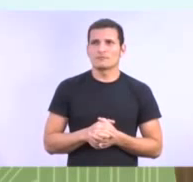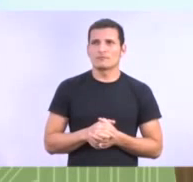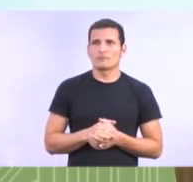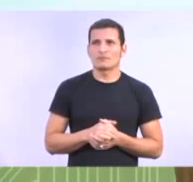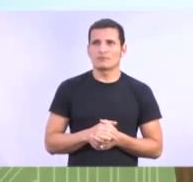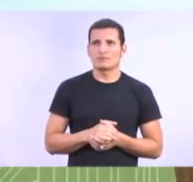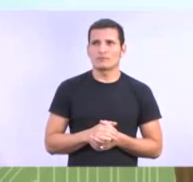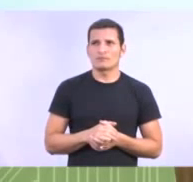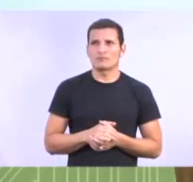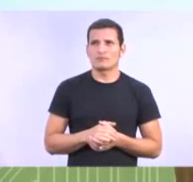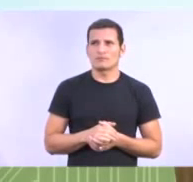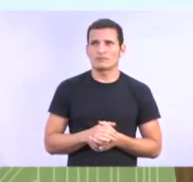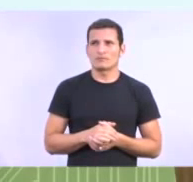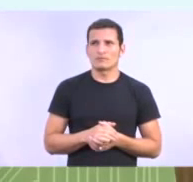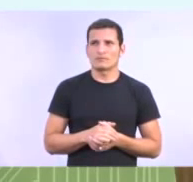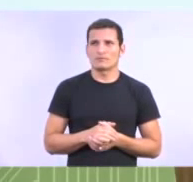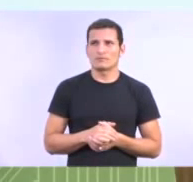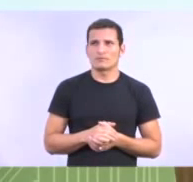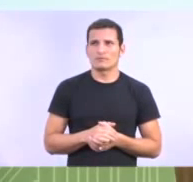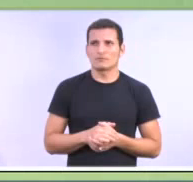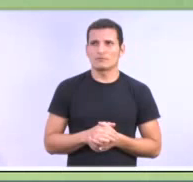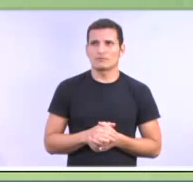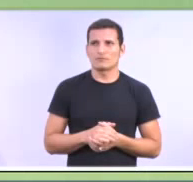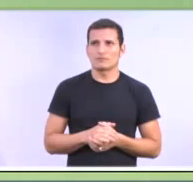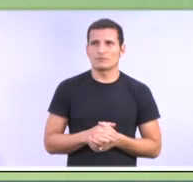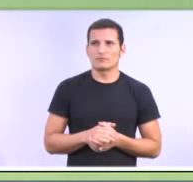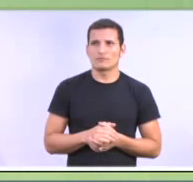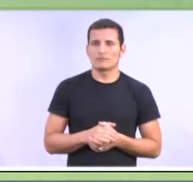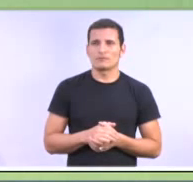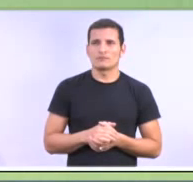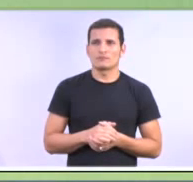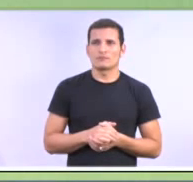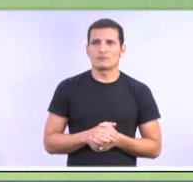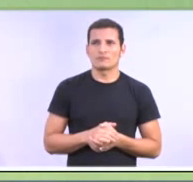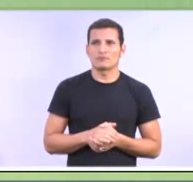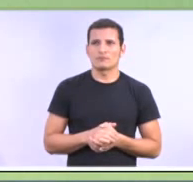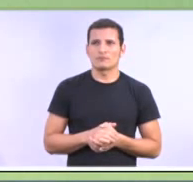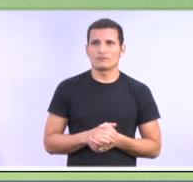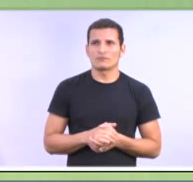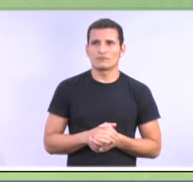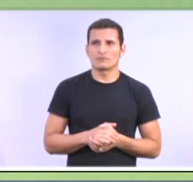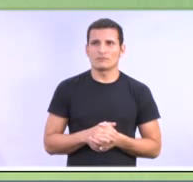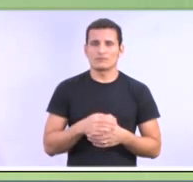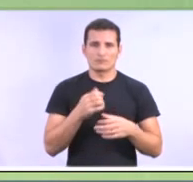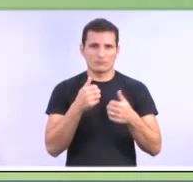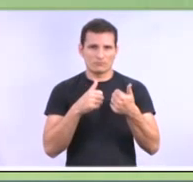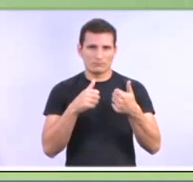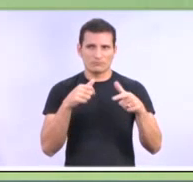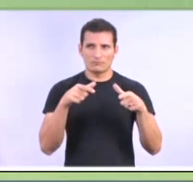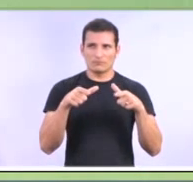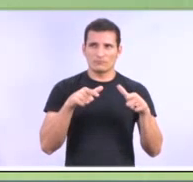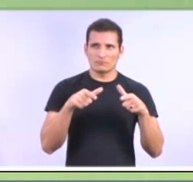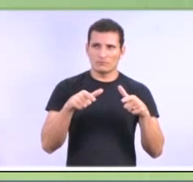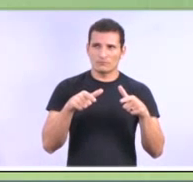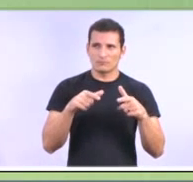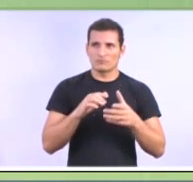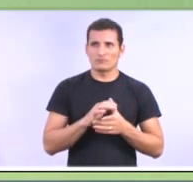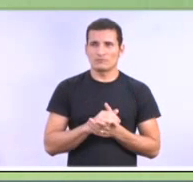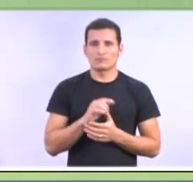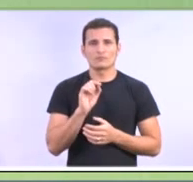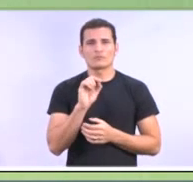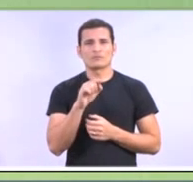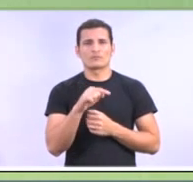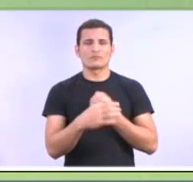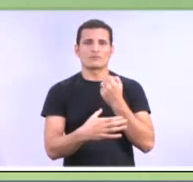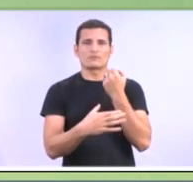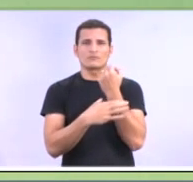aqui de acordo com a nossa linha de resposta aqui. A qualidade de serviço, ela assegura